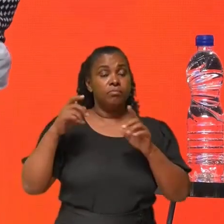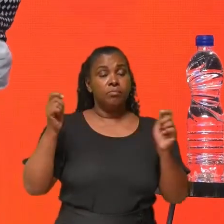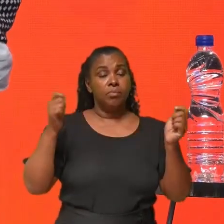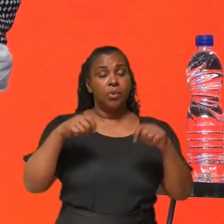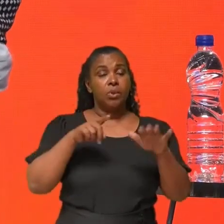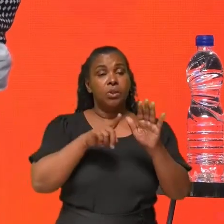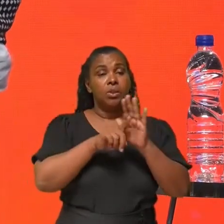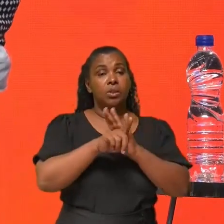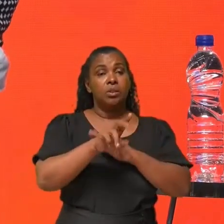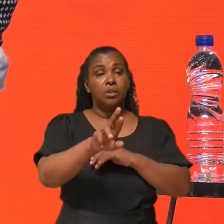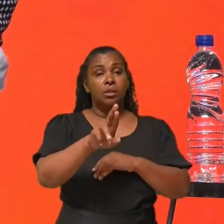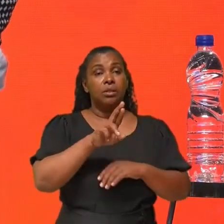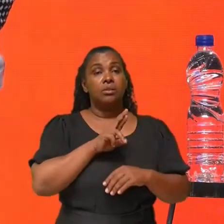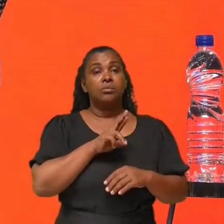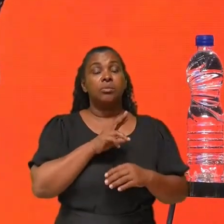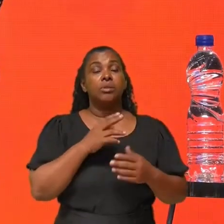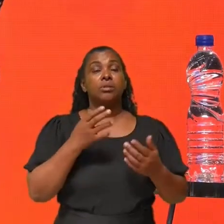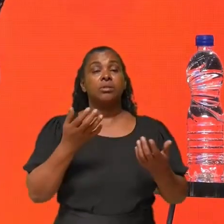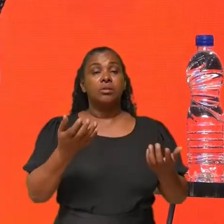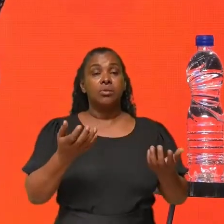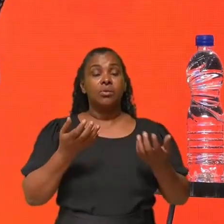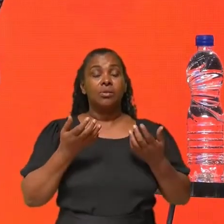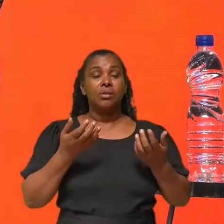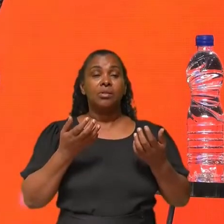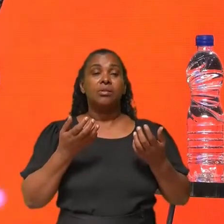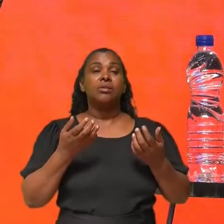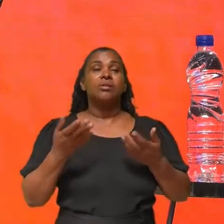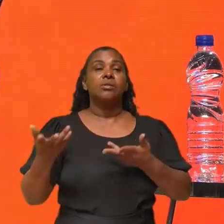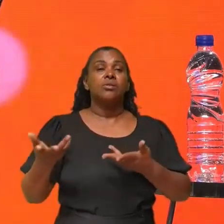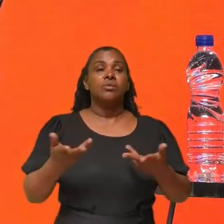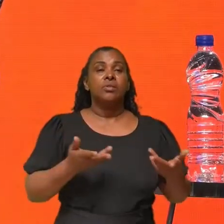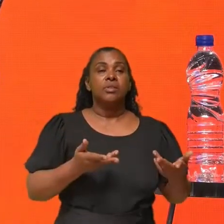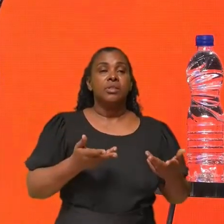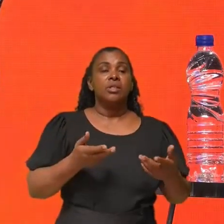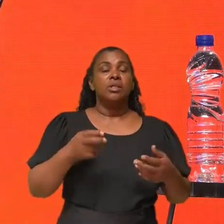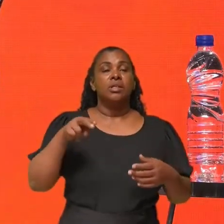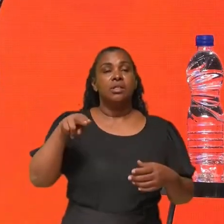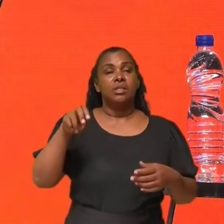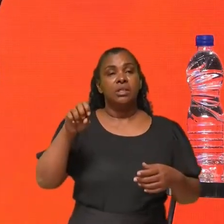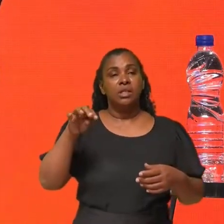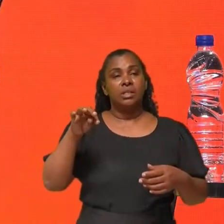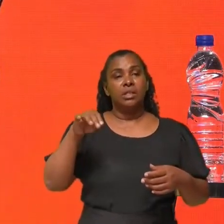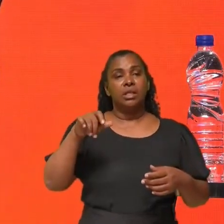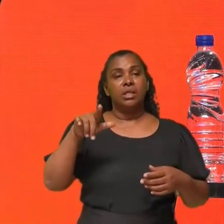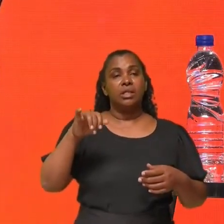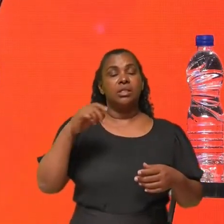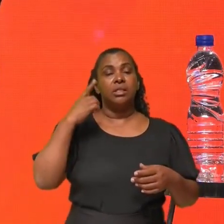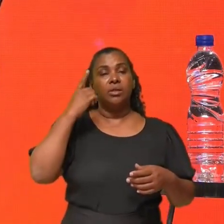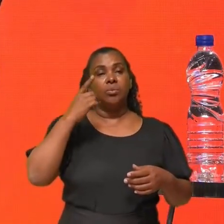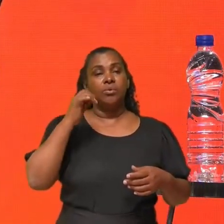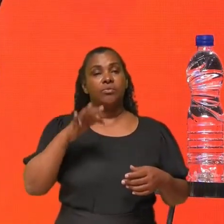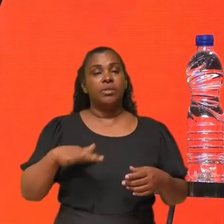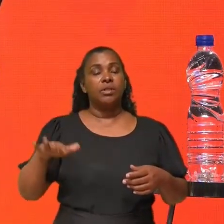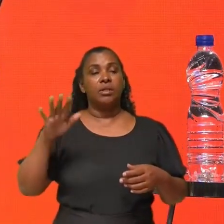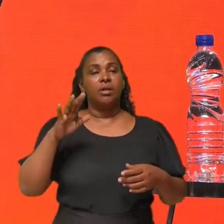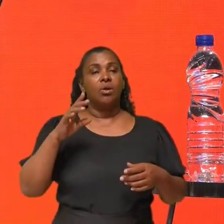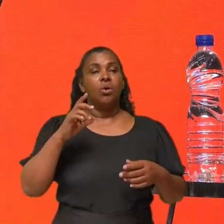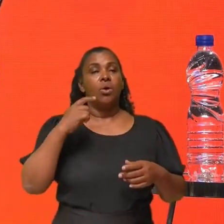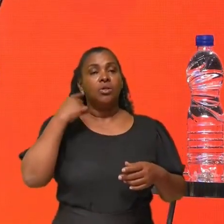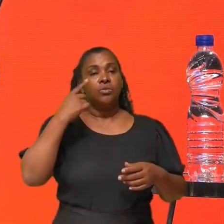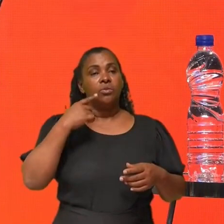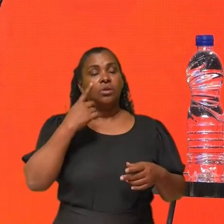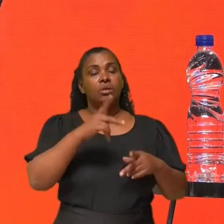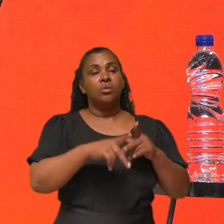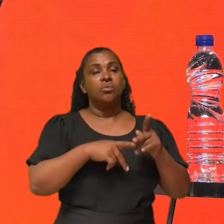a nossa querida Natália Bonavides, que é deputada federal, advogada popular e que nos representou nesse processo